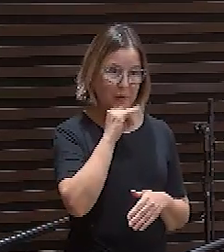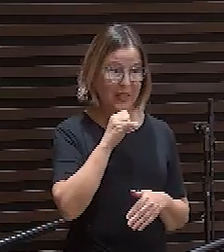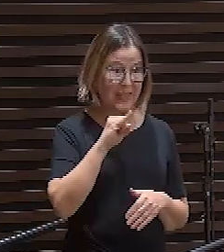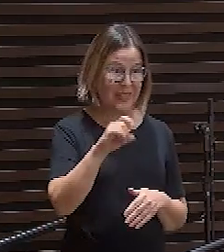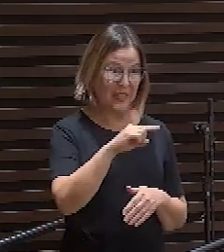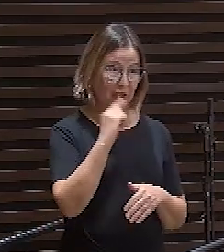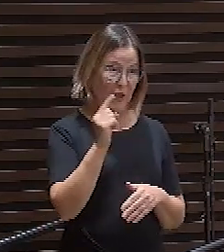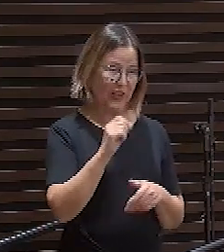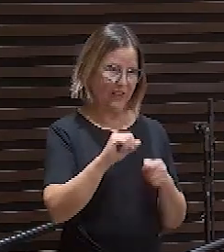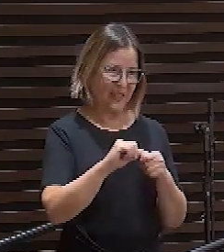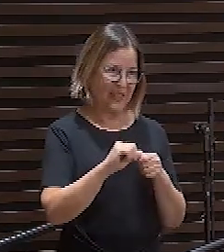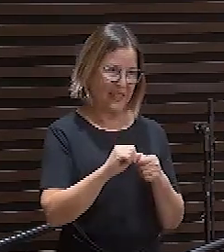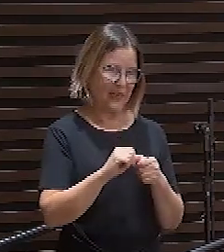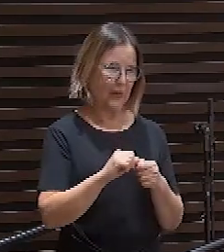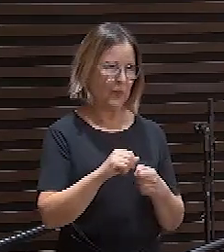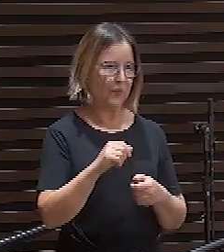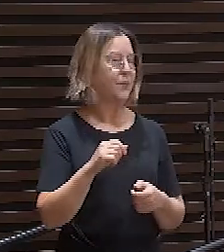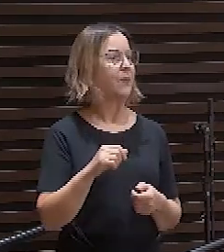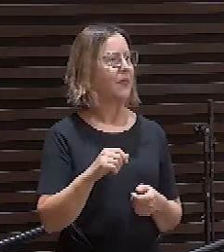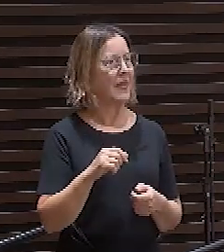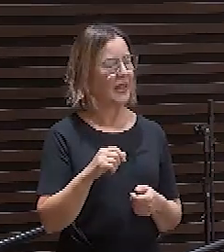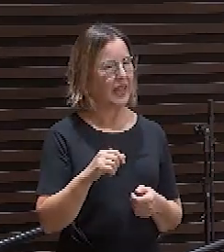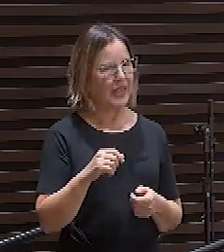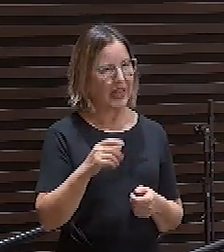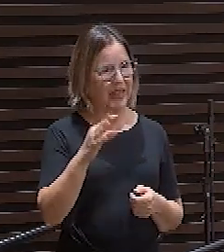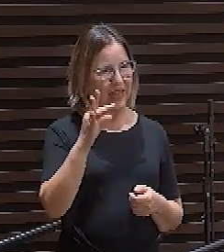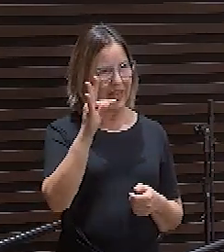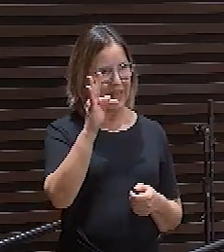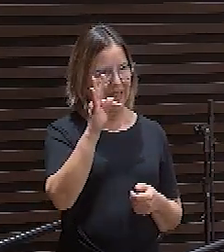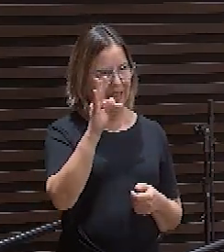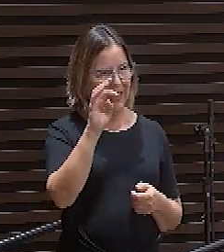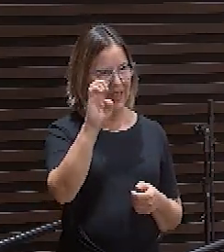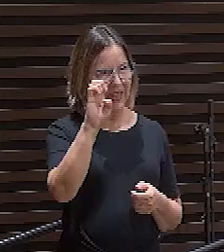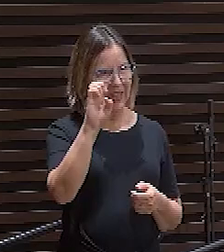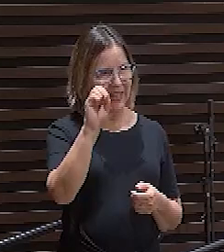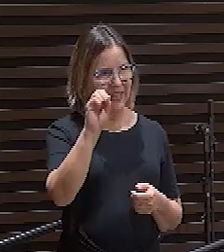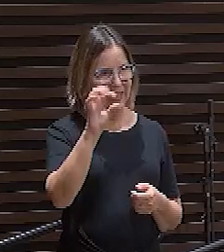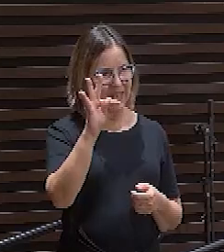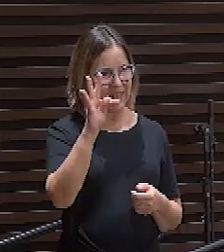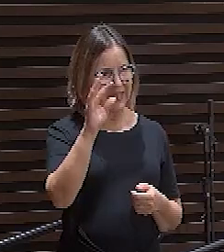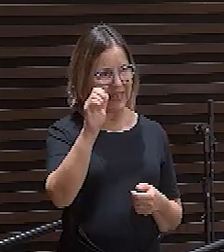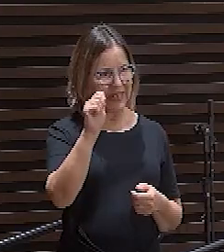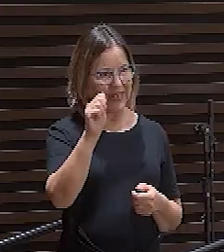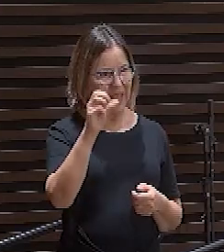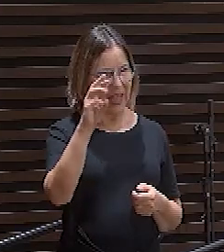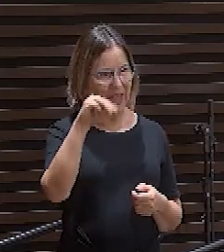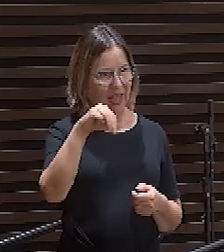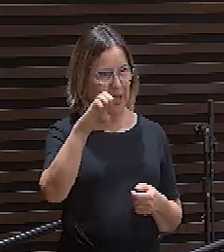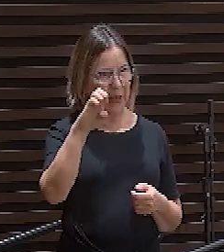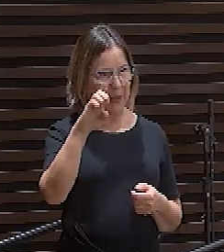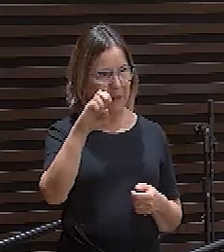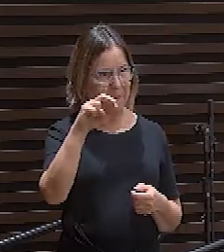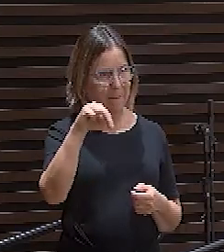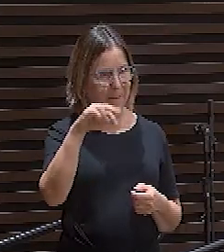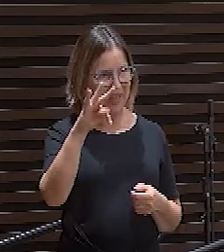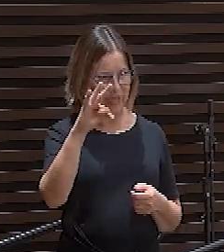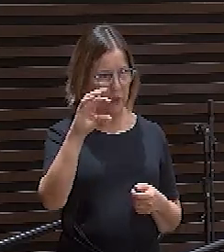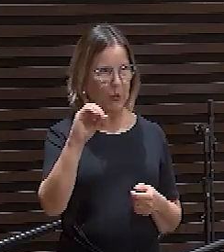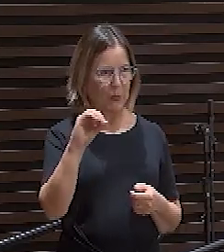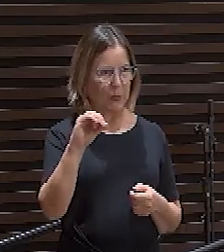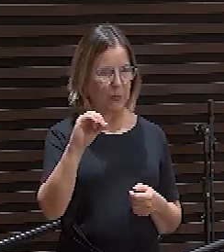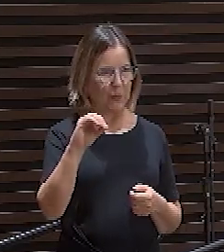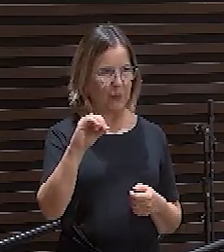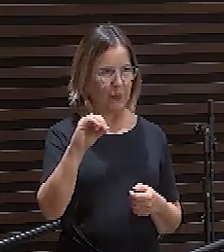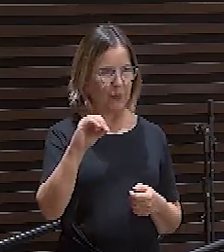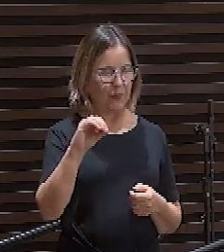pegamos aquilo que nós temos de mais valioso e queremos deixar aquilo para a pessoa que a gente mais ama. É ou não